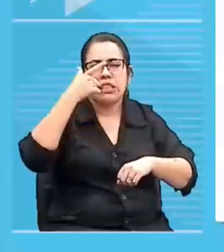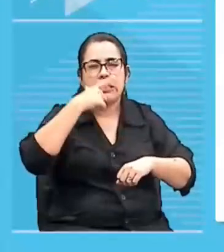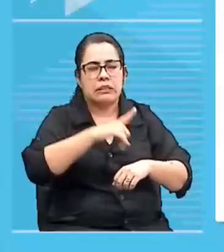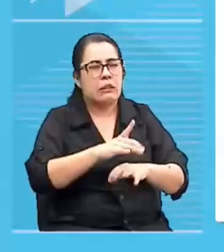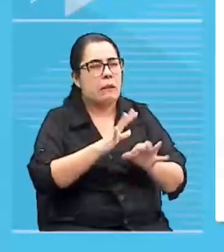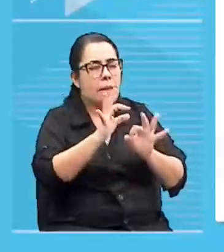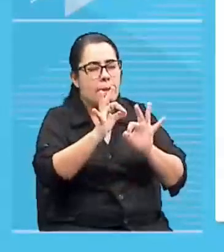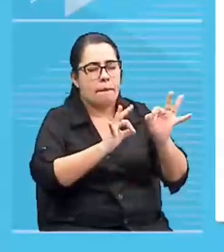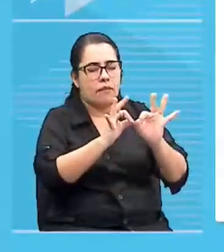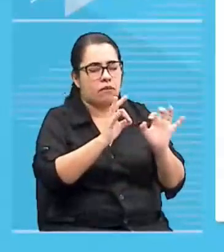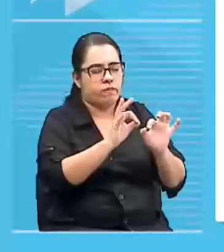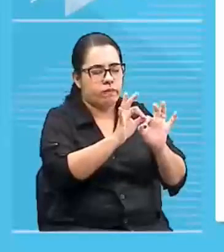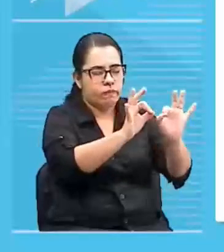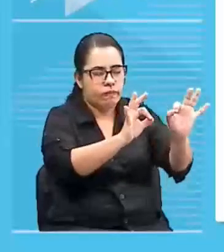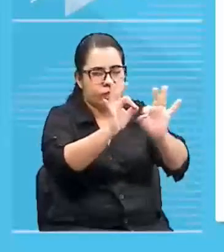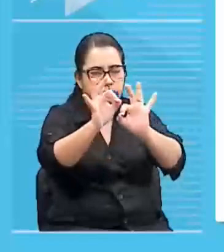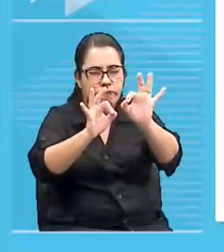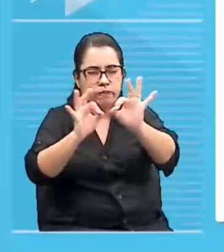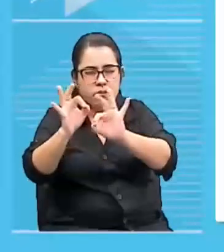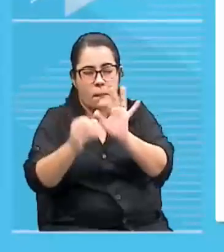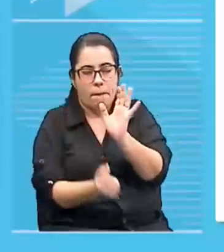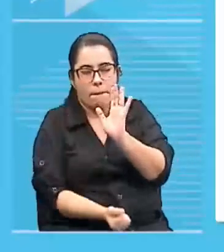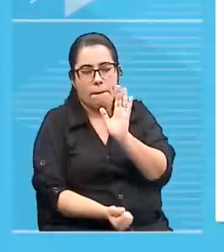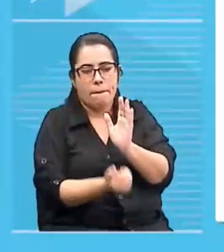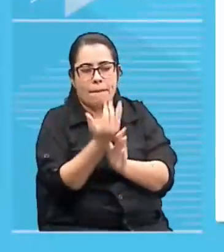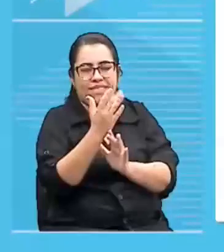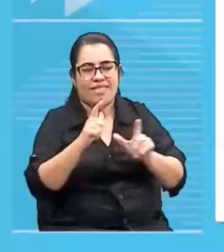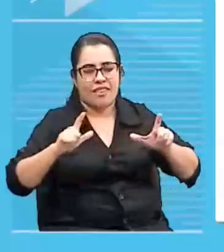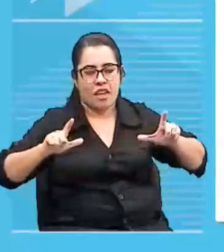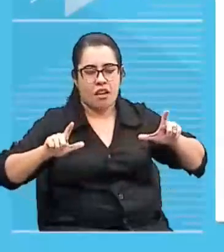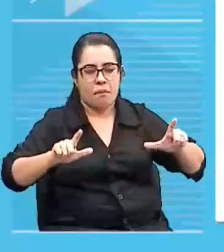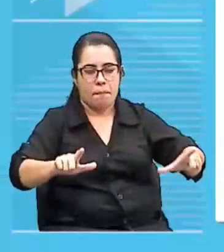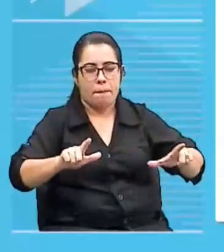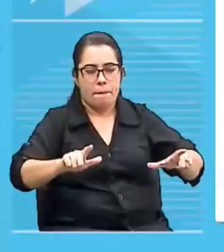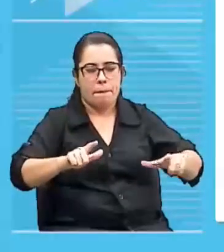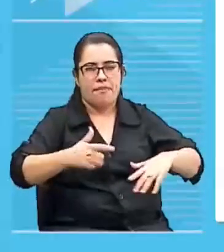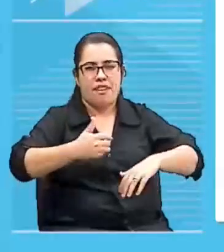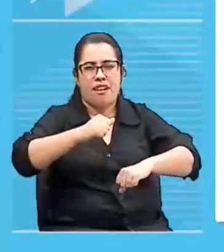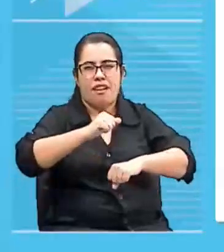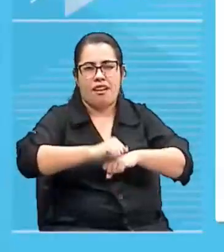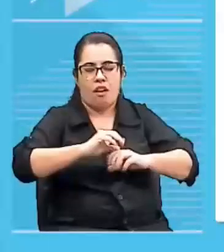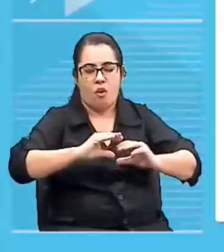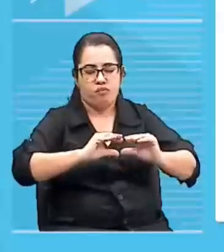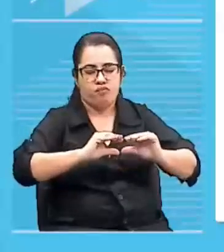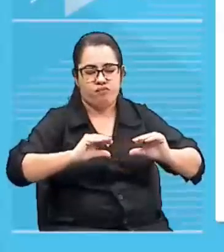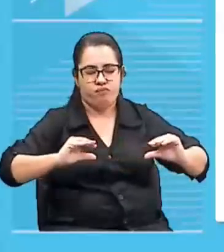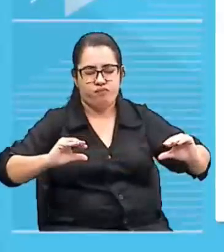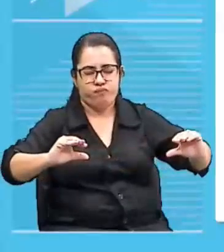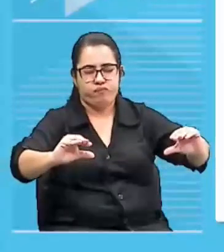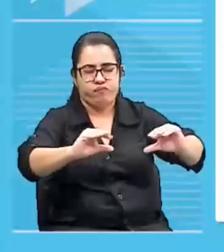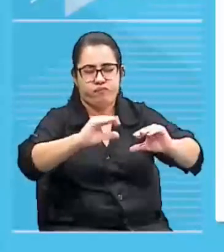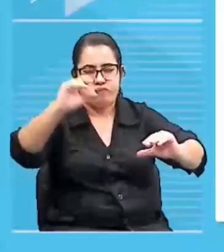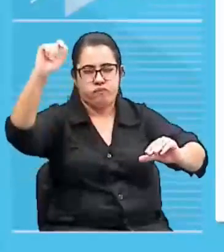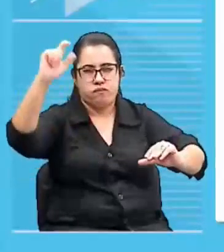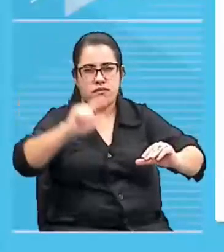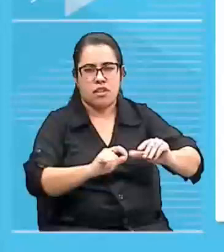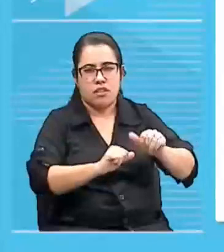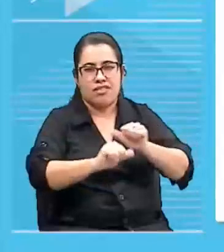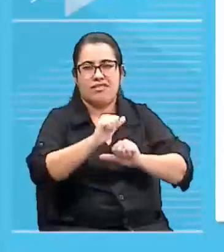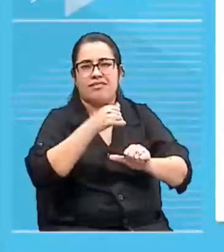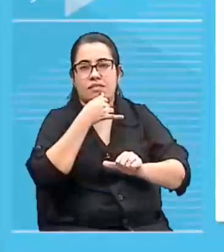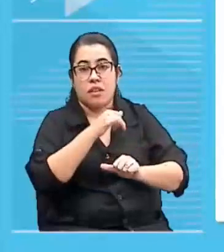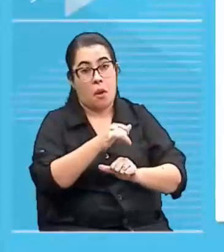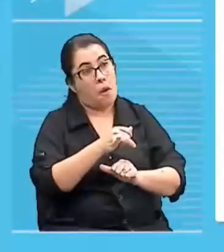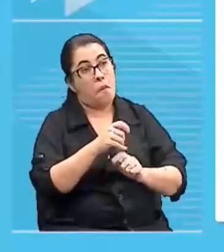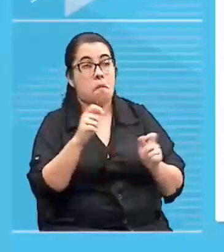realizando toda a parte de fabricação de placas solares. Isso daqui, pessoal, poderia ser